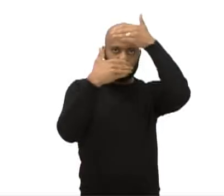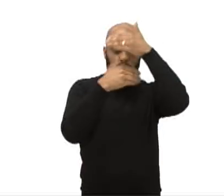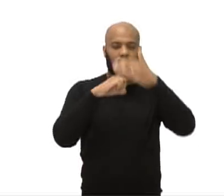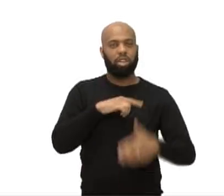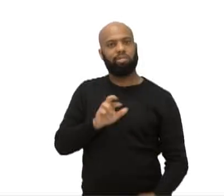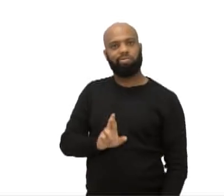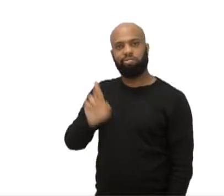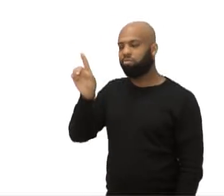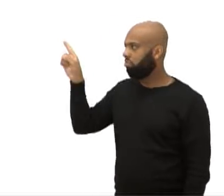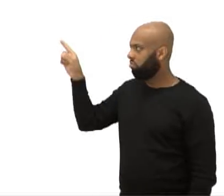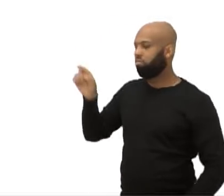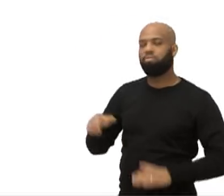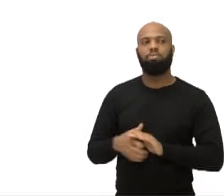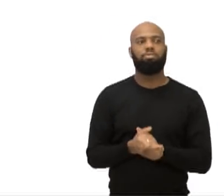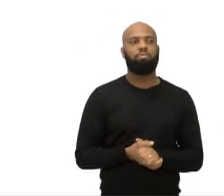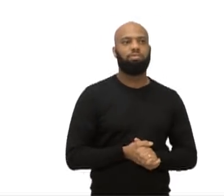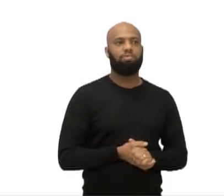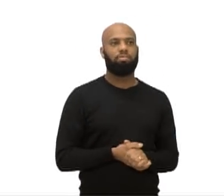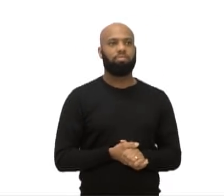representação.